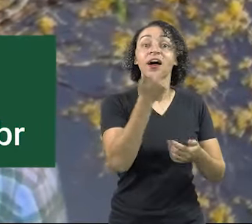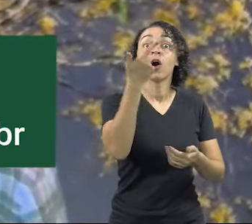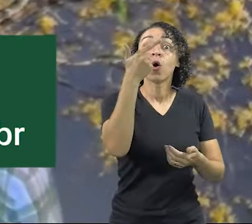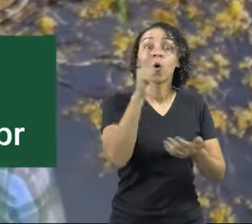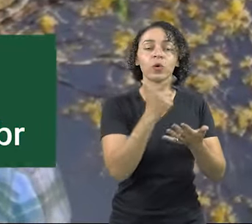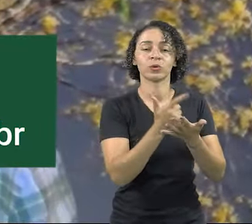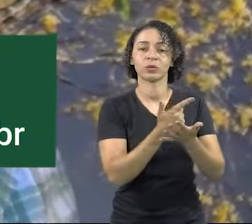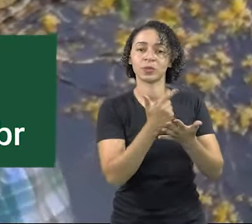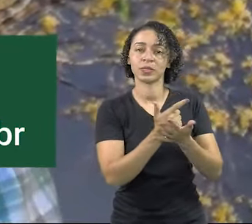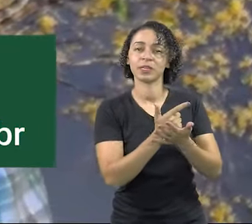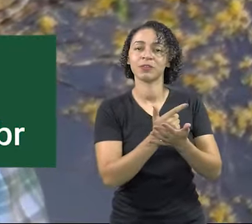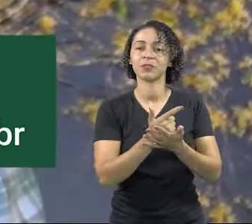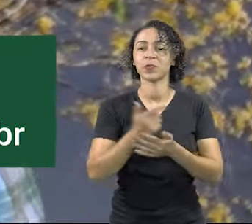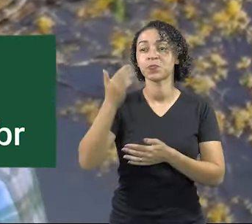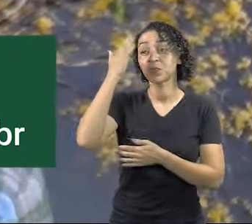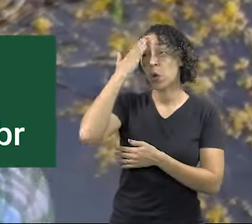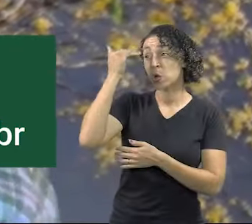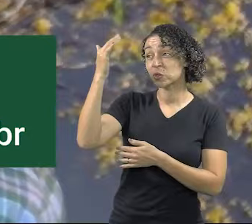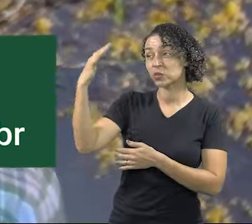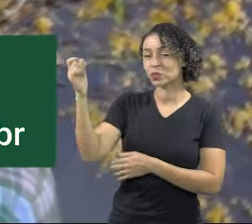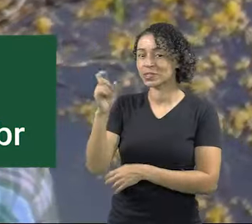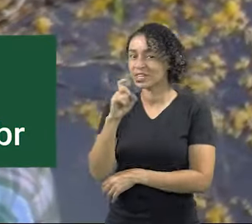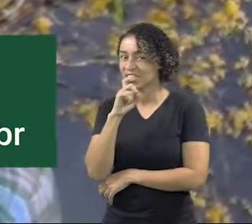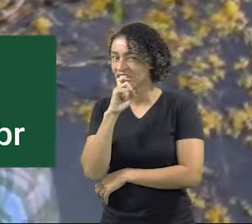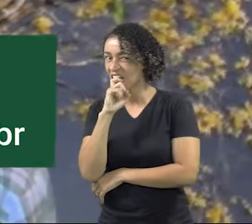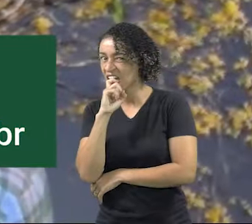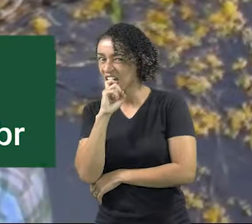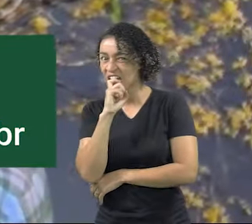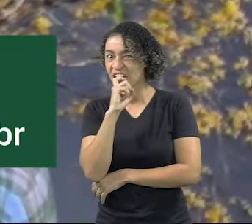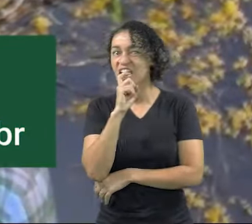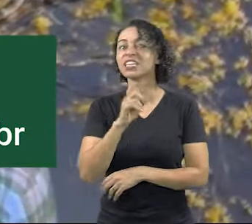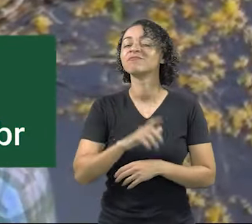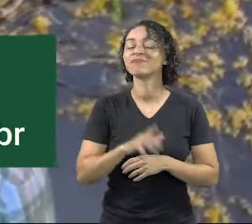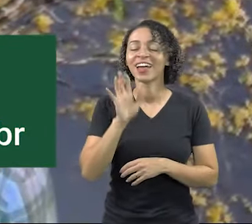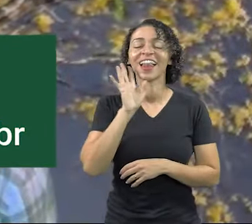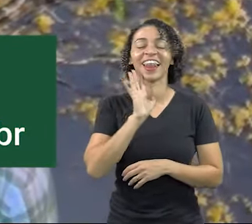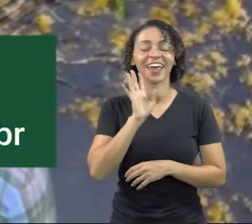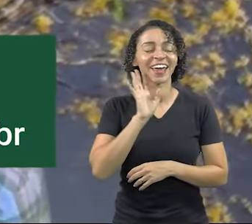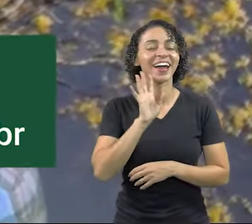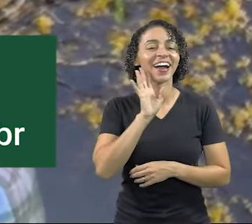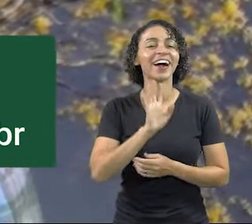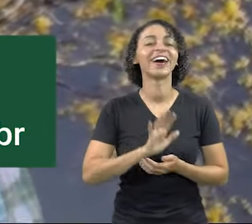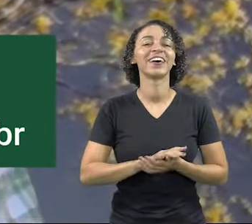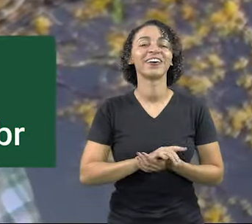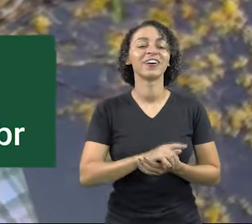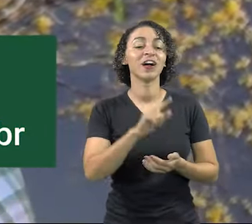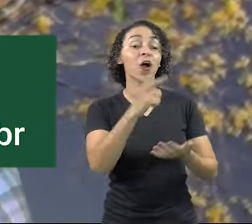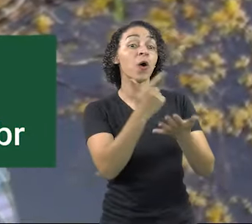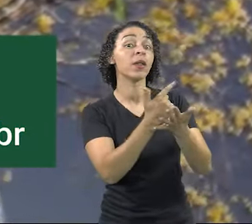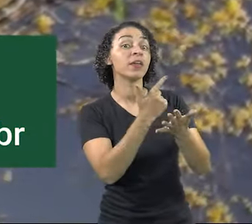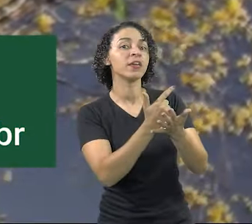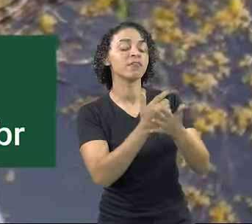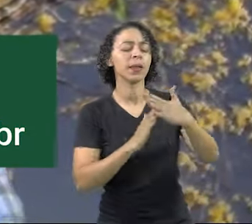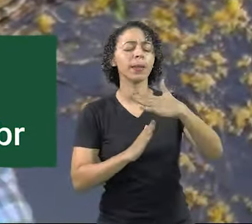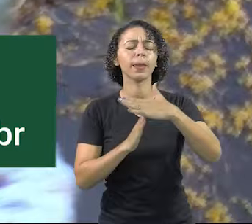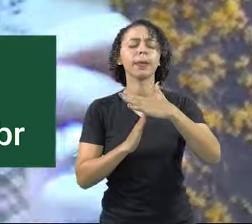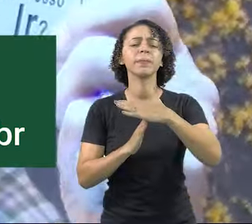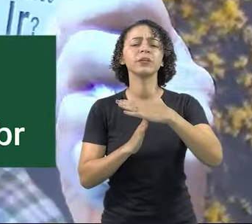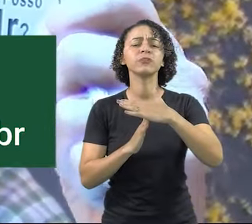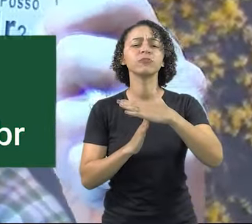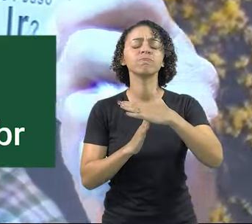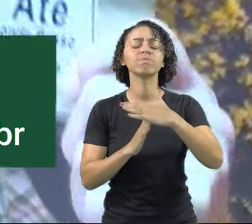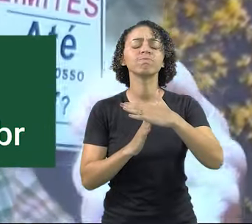maravilhosa Olha esse aqui o sucesso incomoda que legal e esse aqui